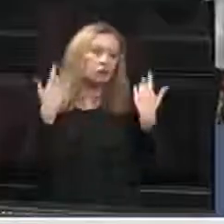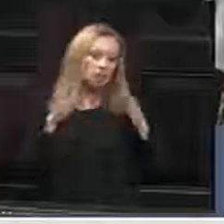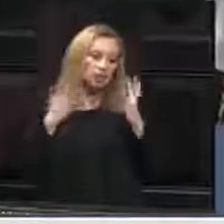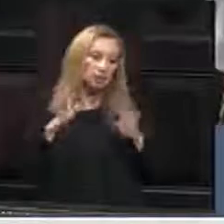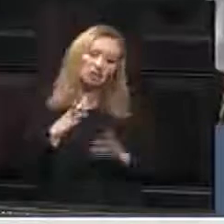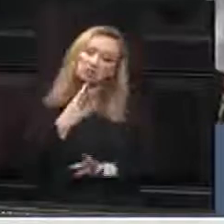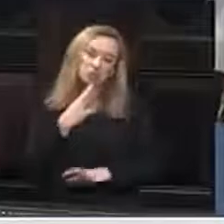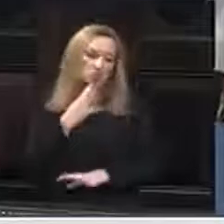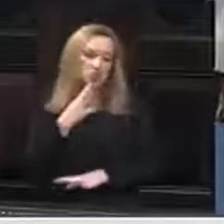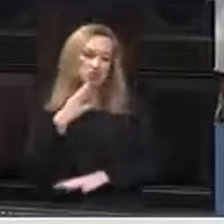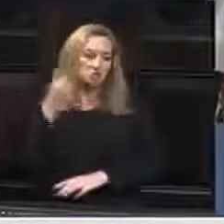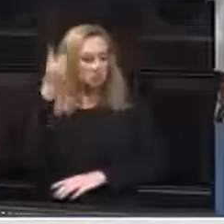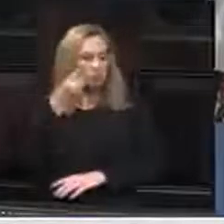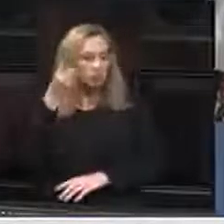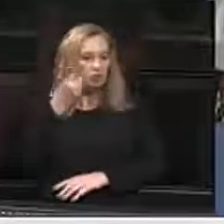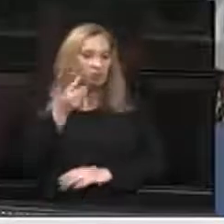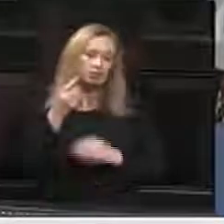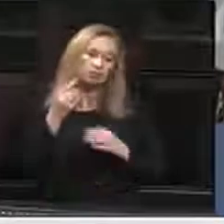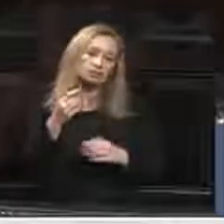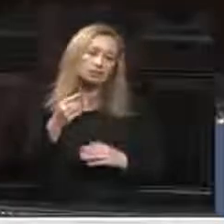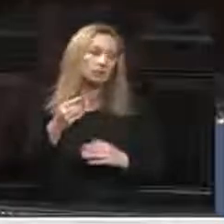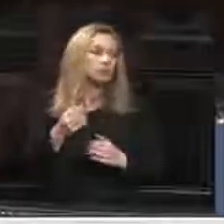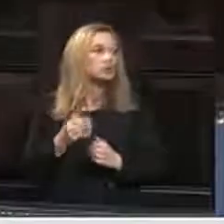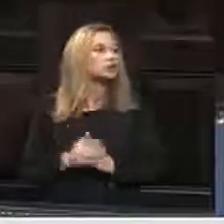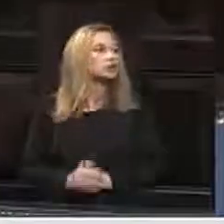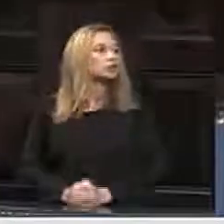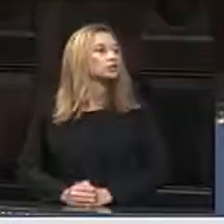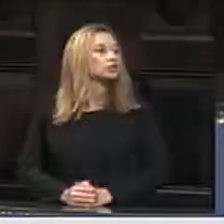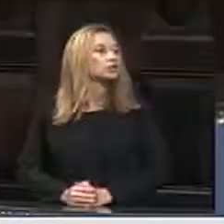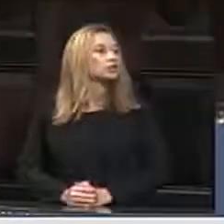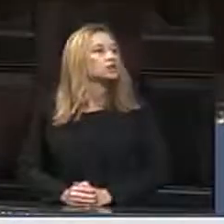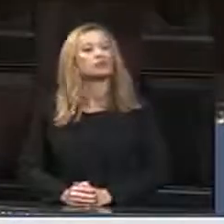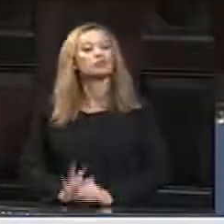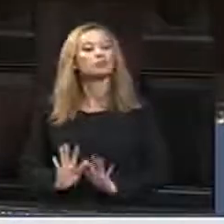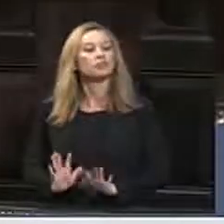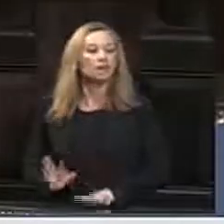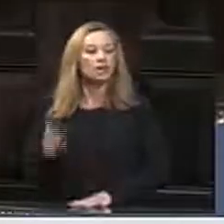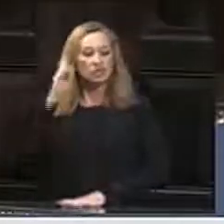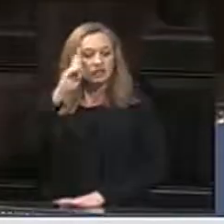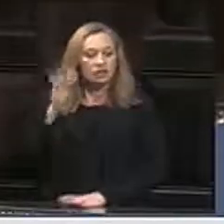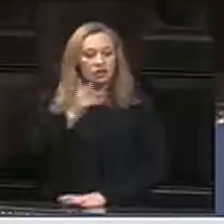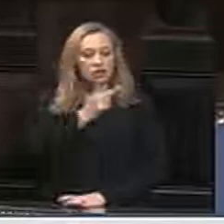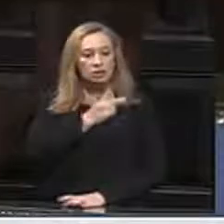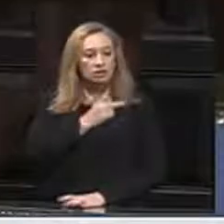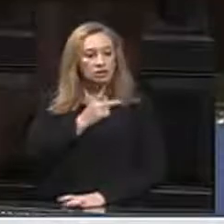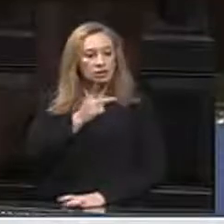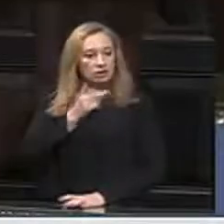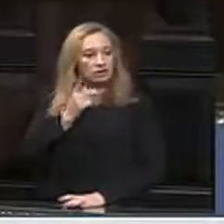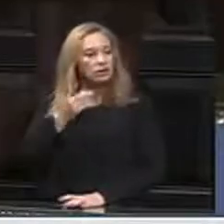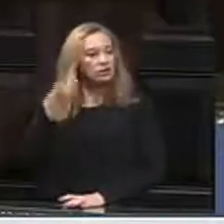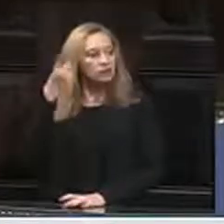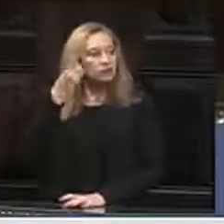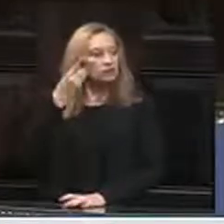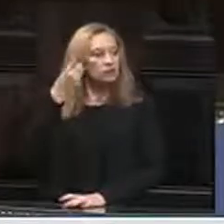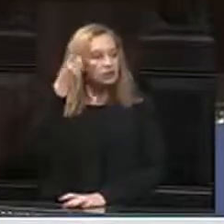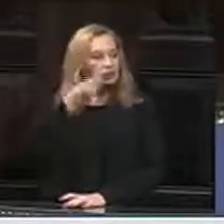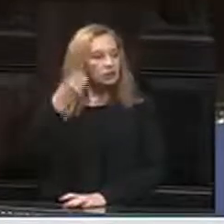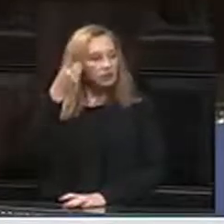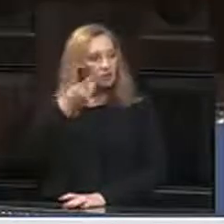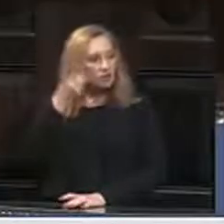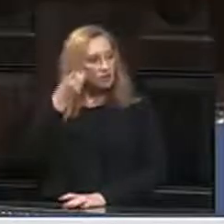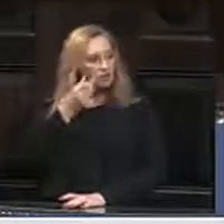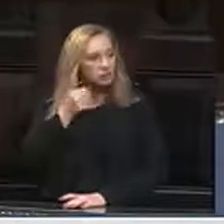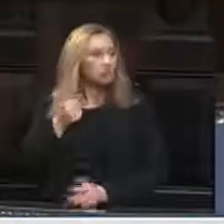ex-deputado Robinson Leite por essa iniciativa. E ele vem num momento, senhores deputados e senhoras deputadas, onde inclusive